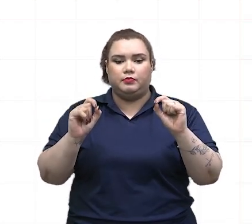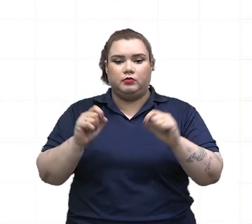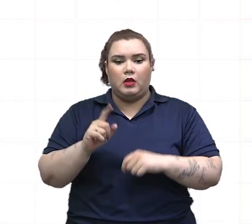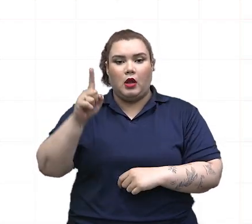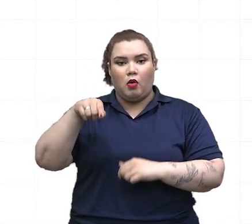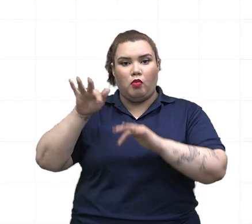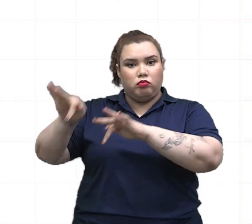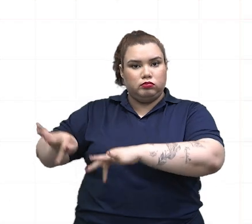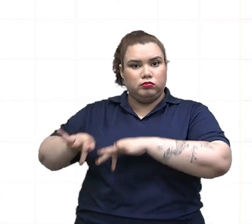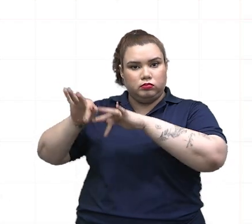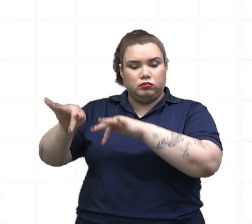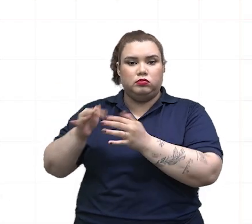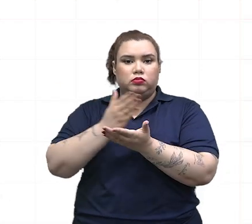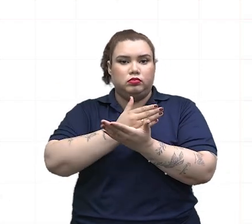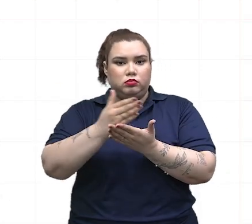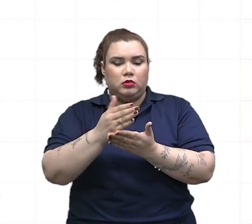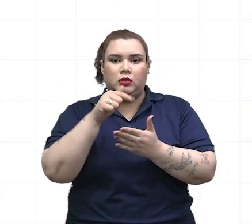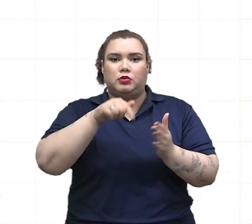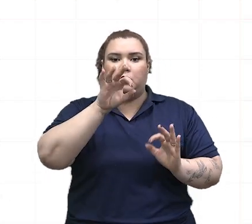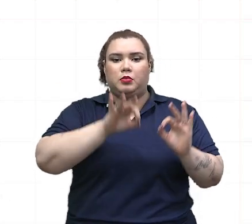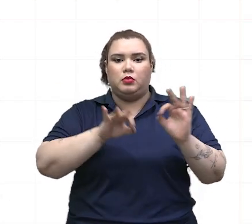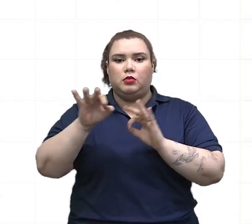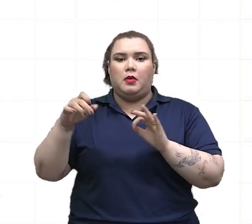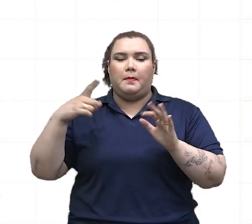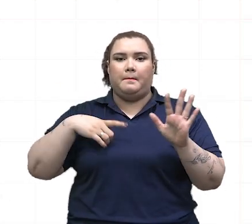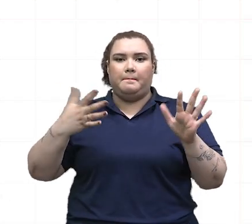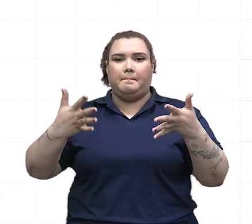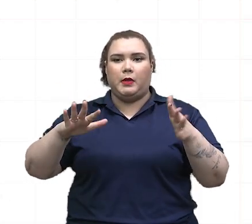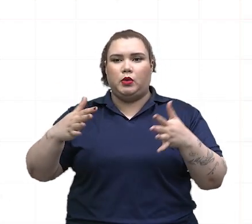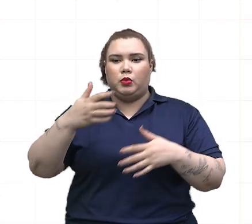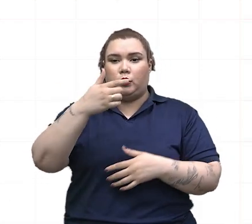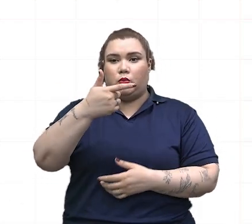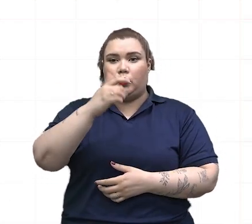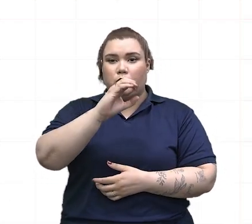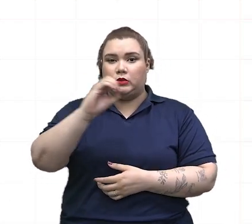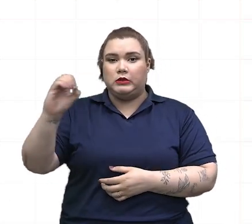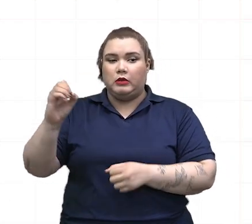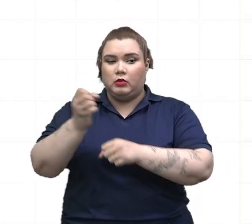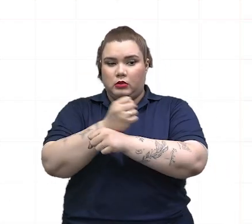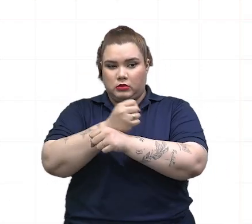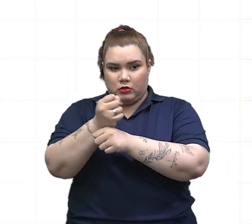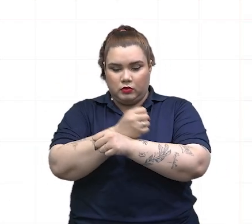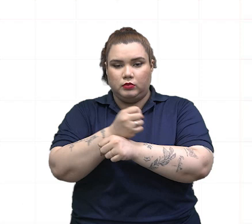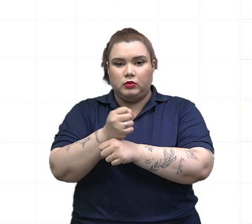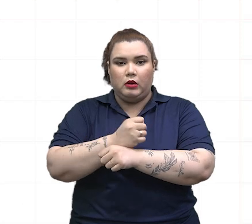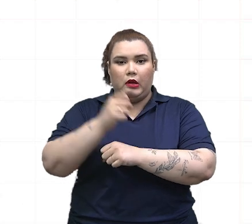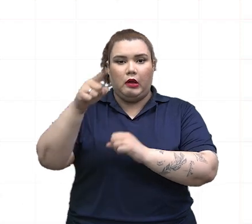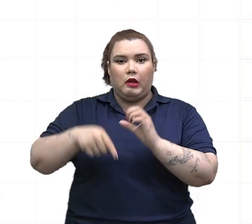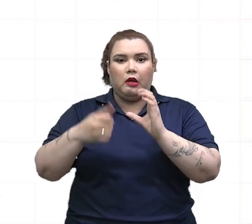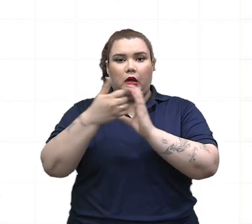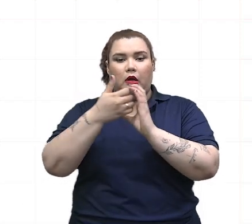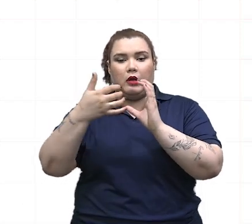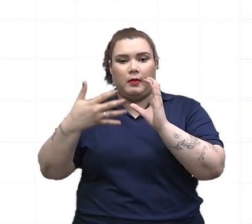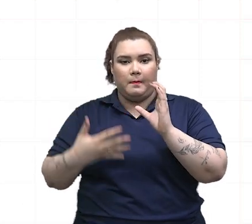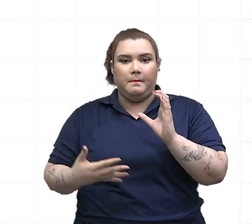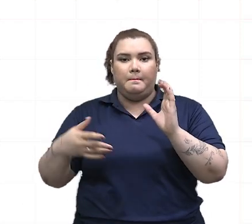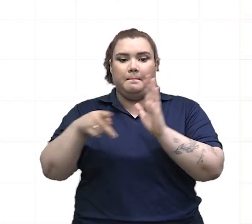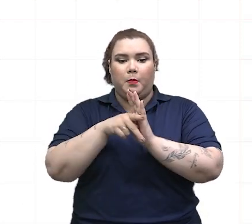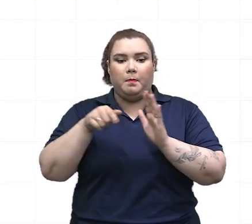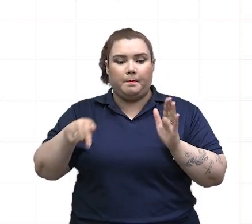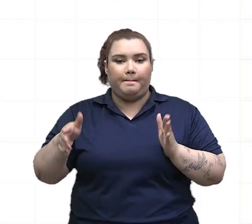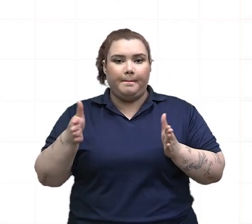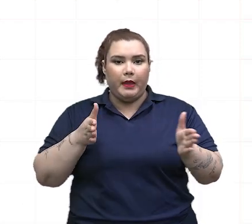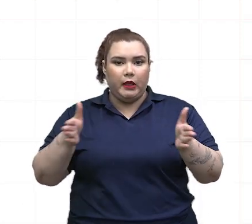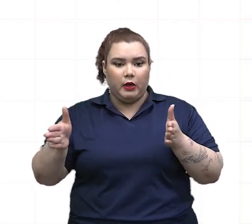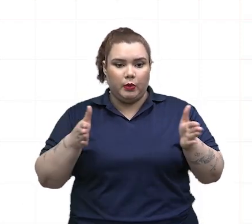o feudalismo. Esse processo durou cerca de 200 anos e são características então deste